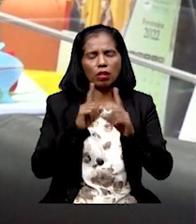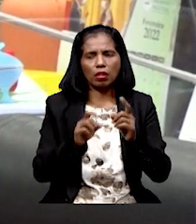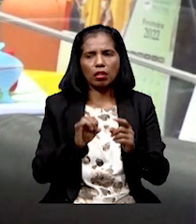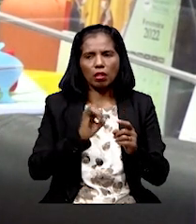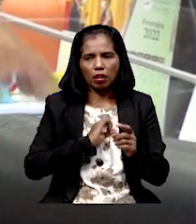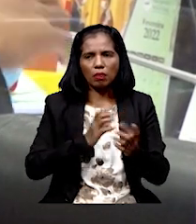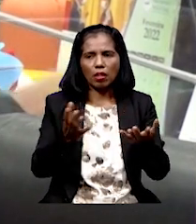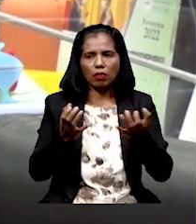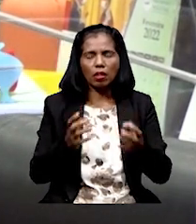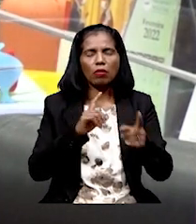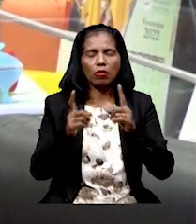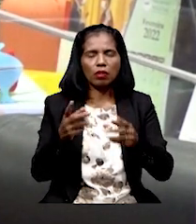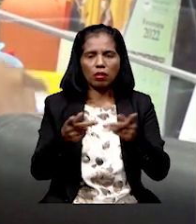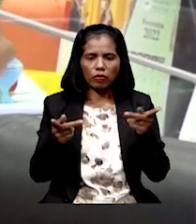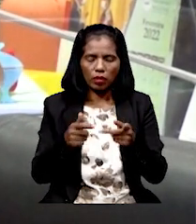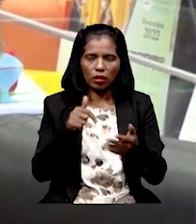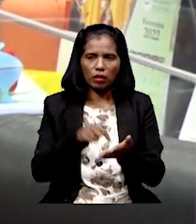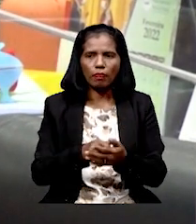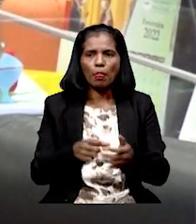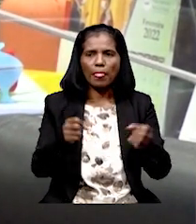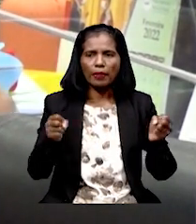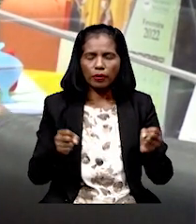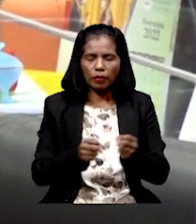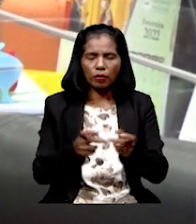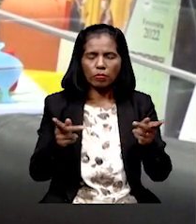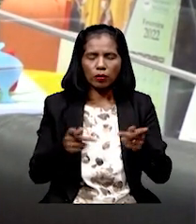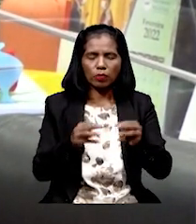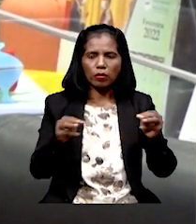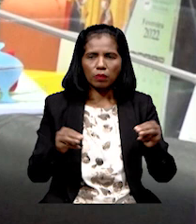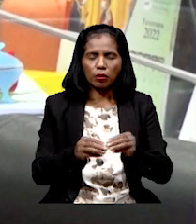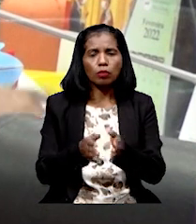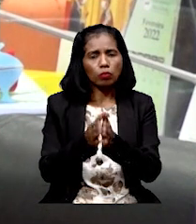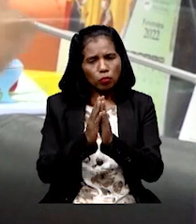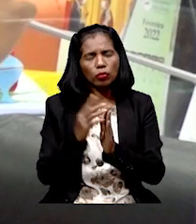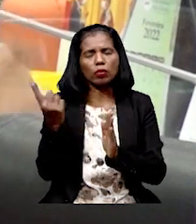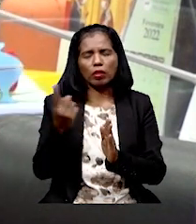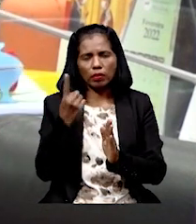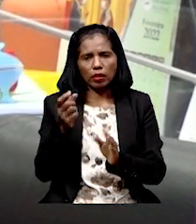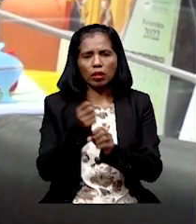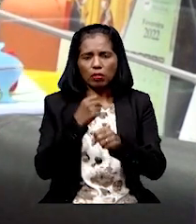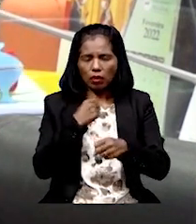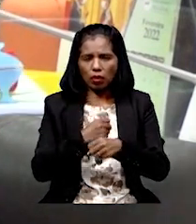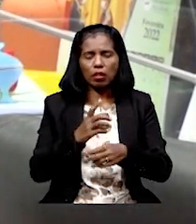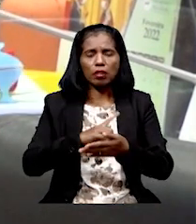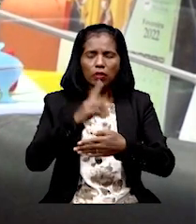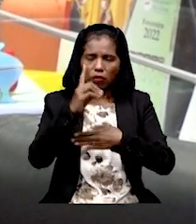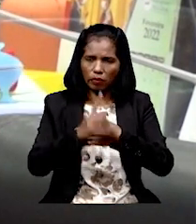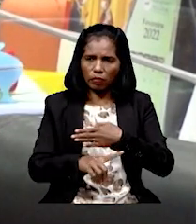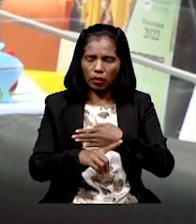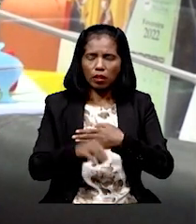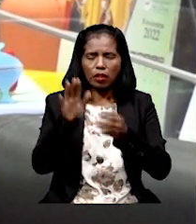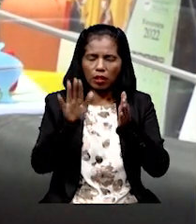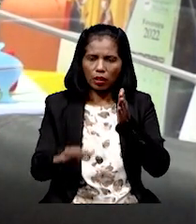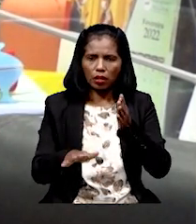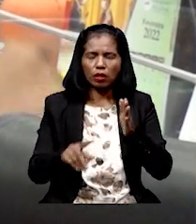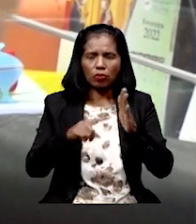mais ao cara colhão, tá ne fatin da ne. Suku sira fostu sira município sempre existe bebek para halo desenvolvimento ba craik ne tem que lá